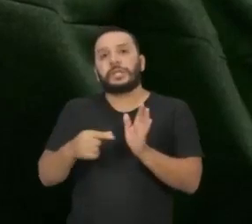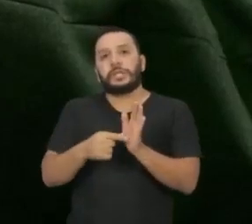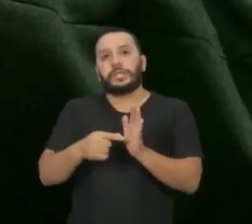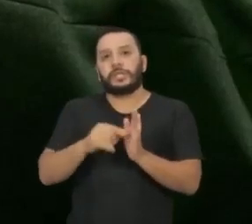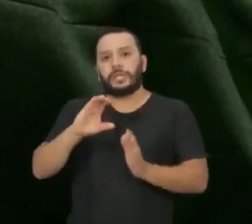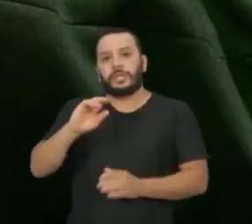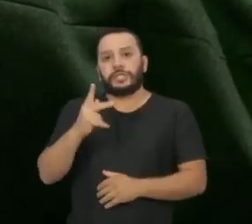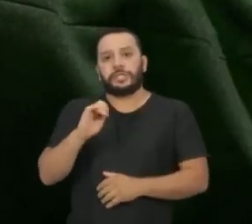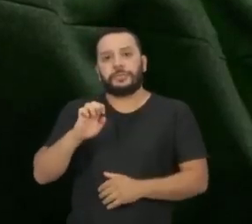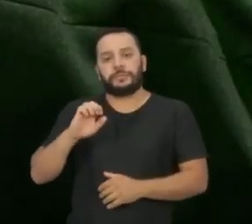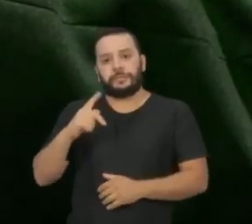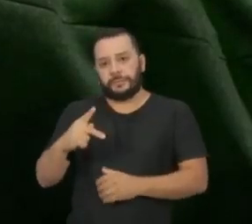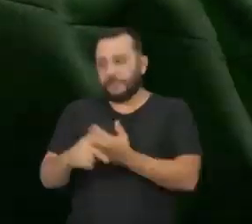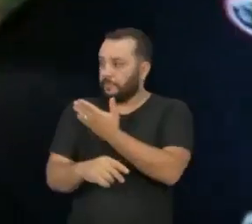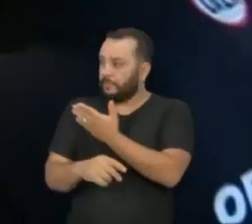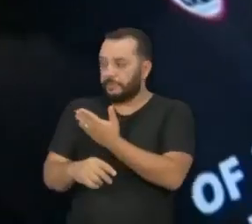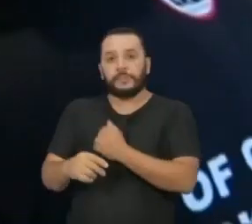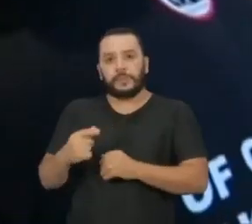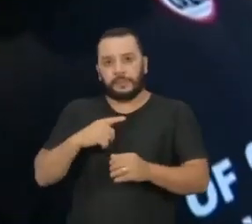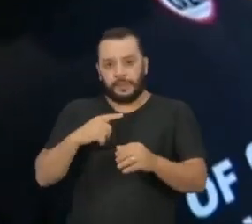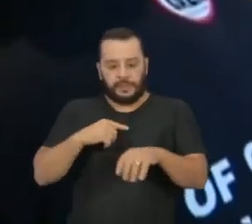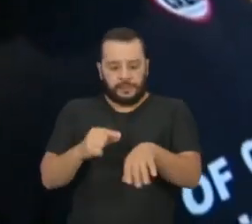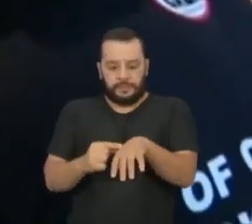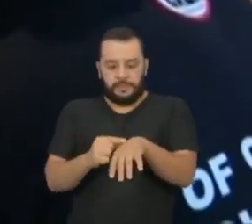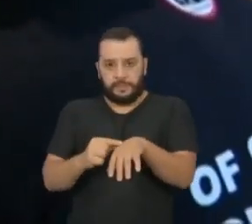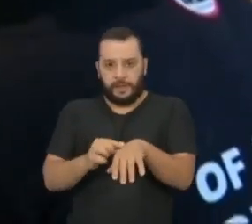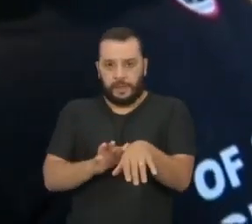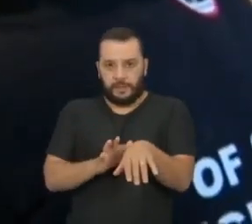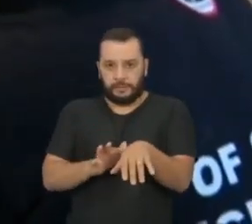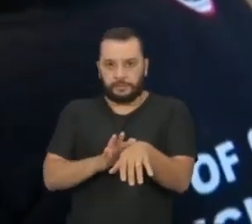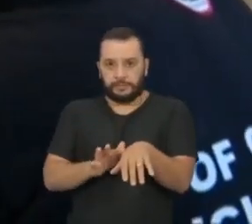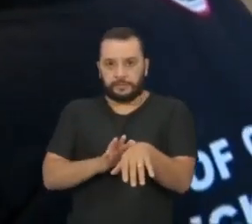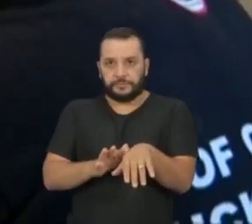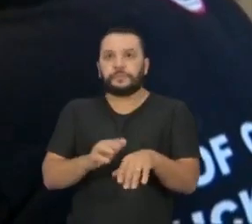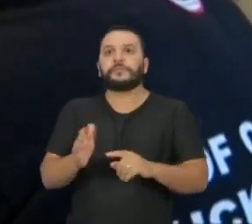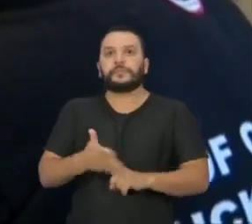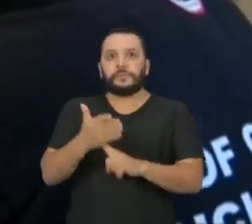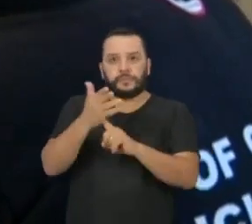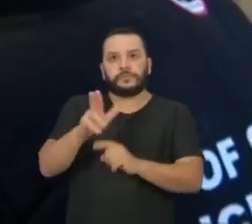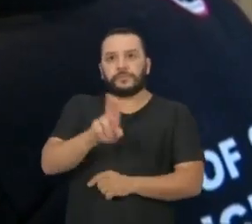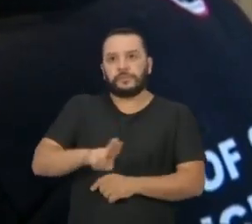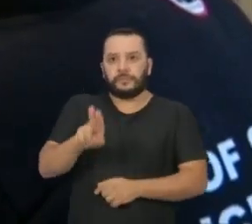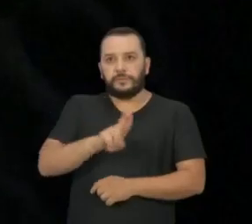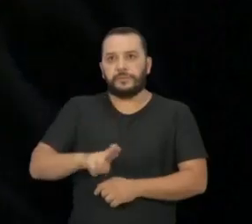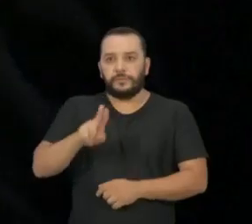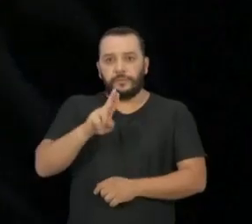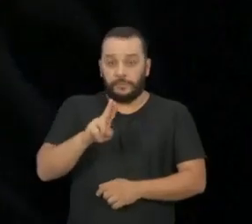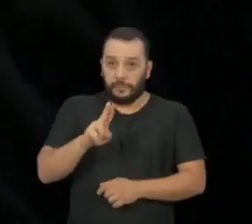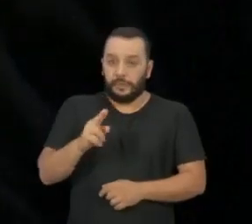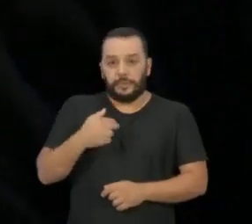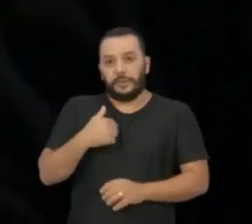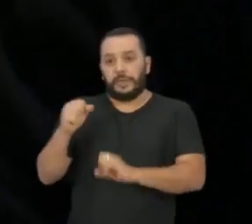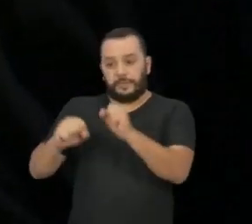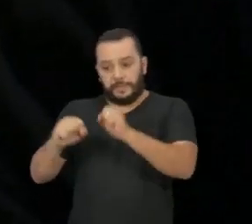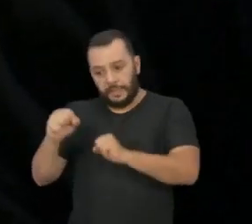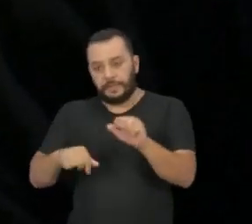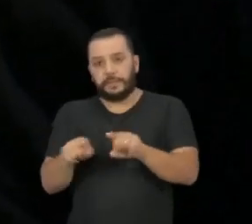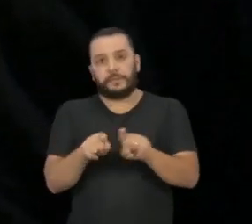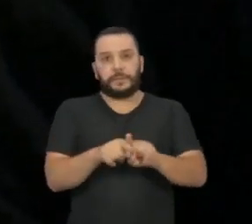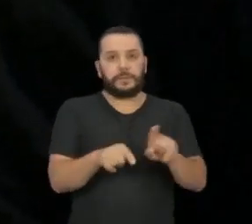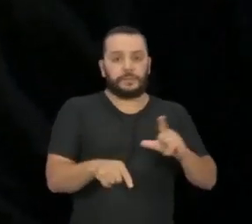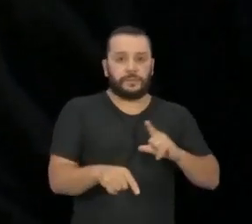chips implantados na pele das pessoas. A tecnologia já é utilizada principalmente por particulares e empresas. Por